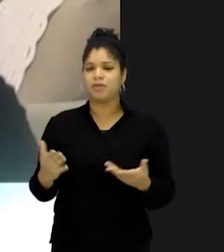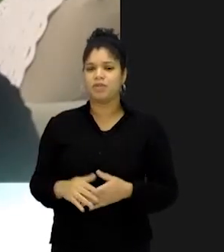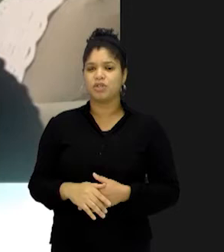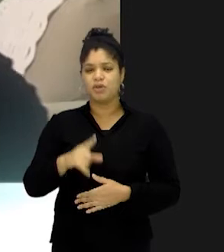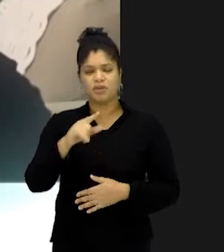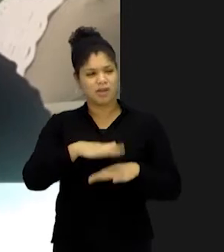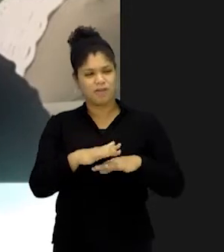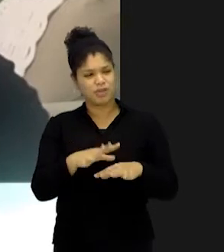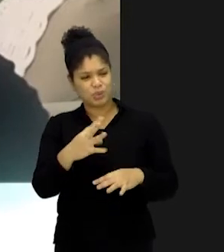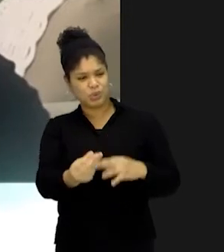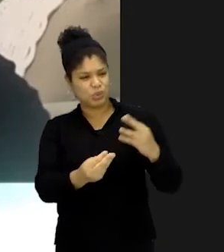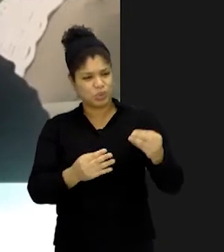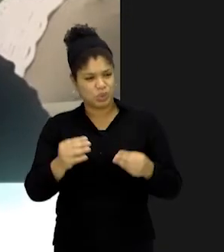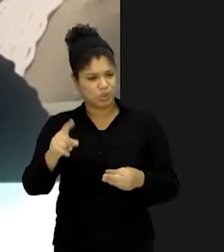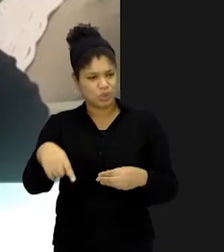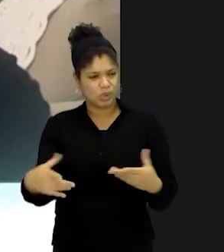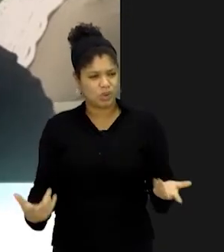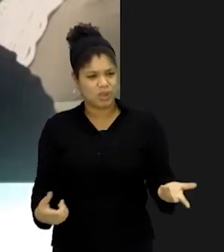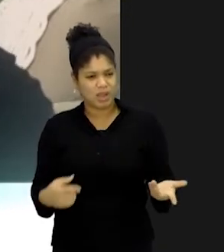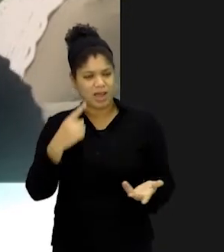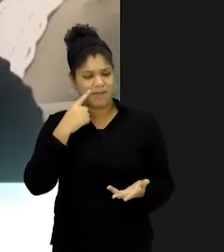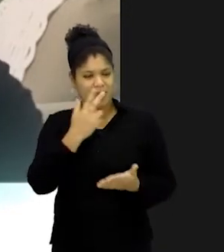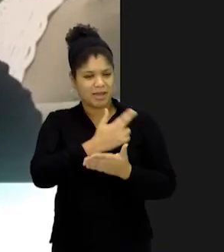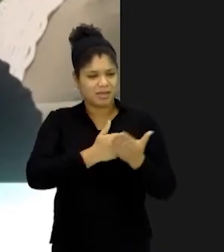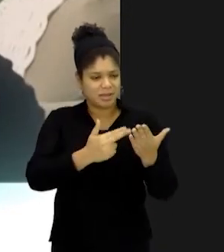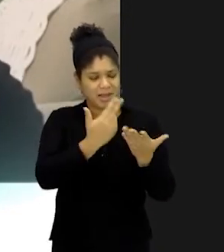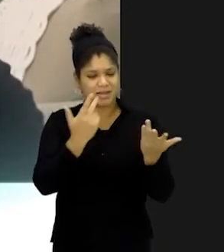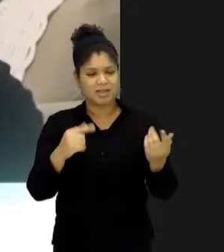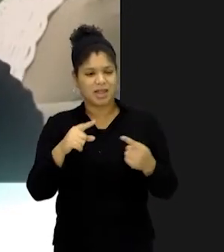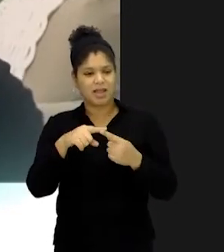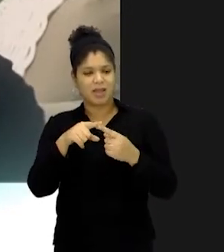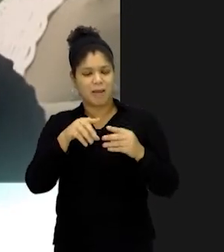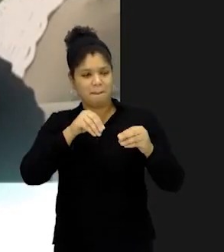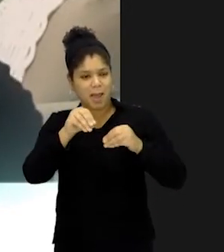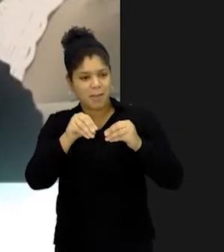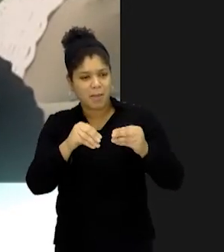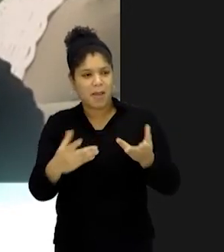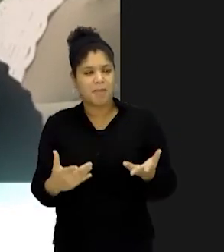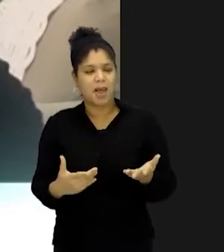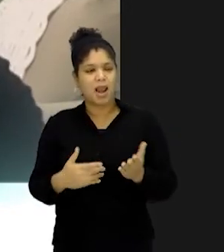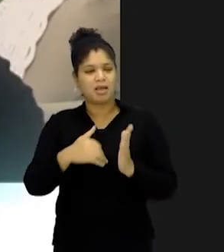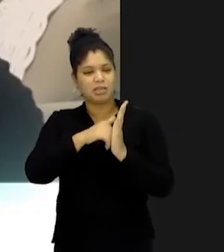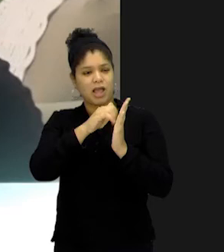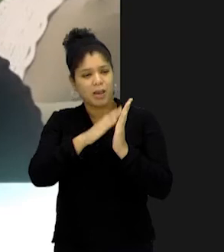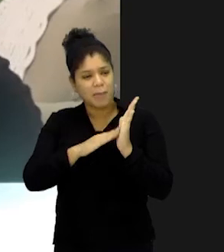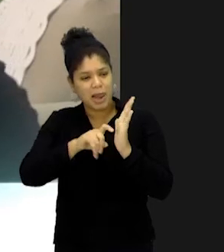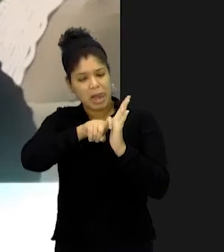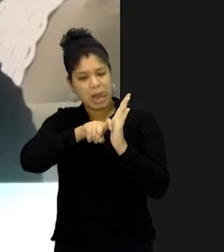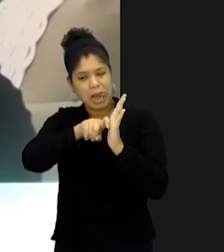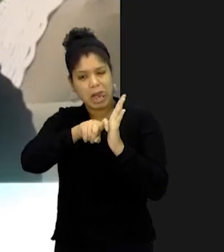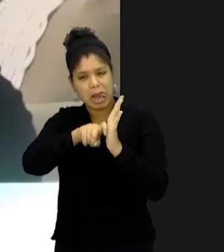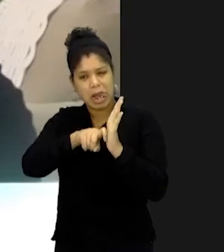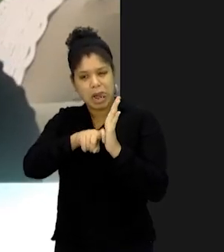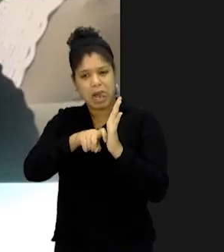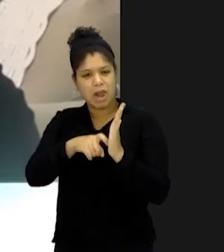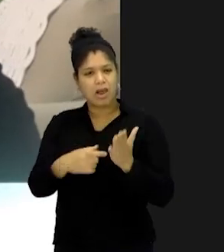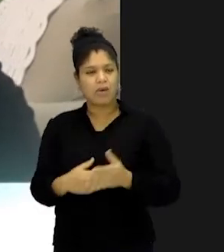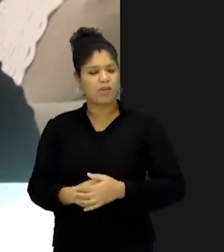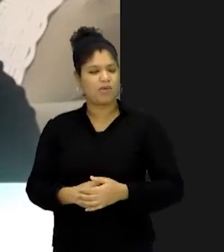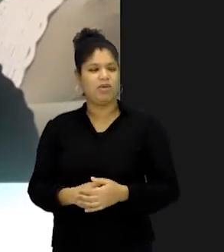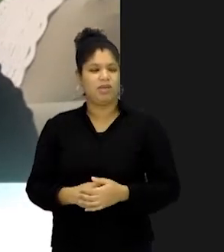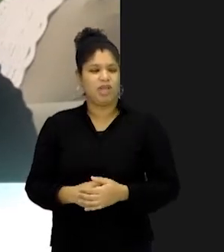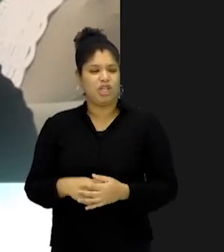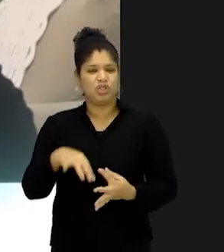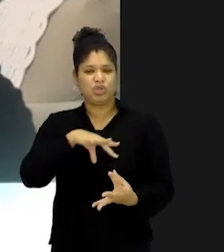faz tudo, você é caricaturista, é artista plástico, é escultor, essas coisas não faz bem ficar